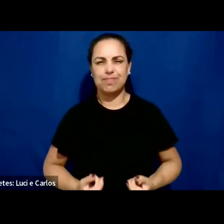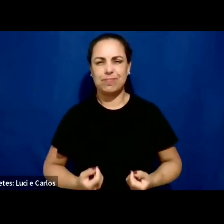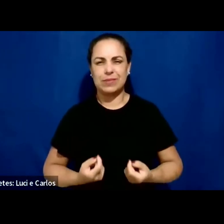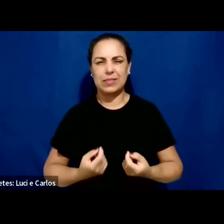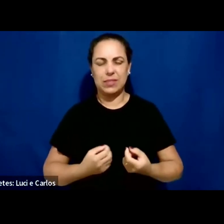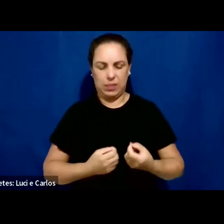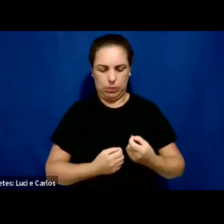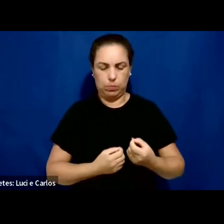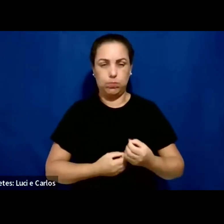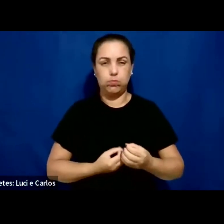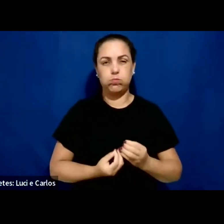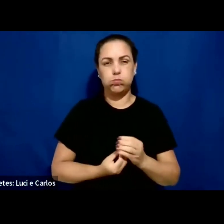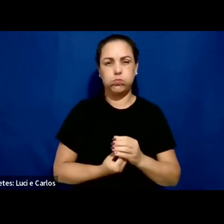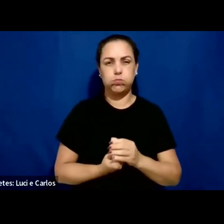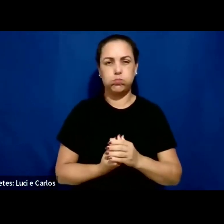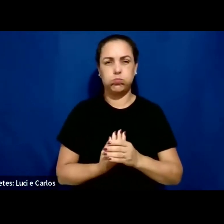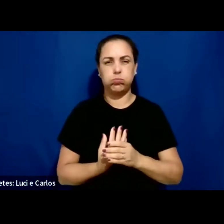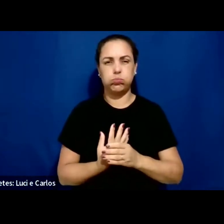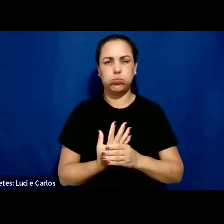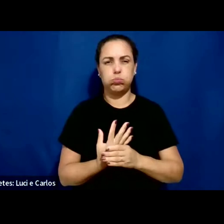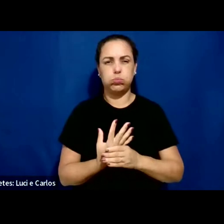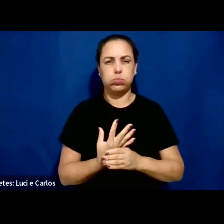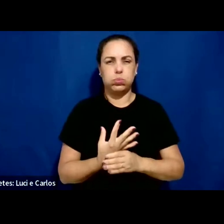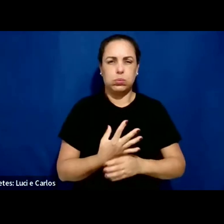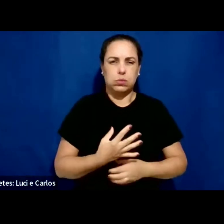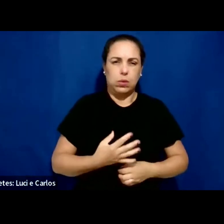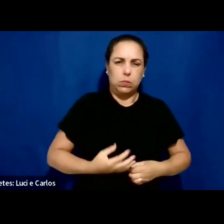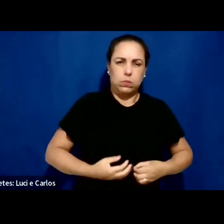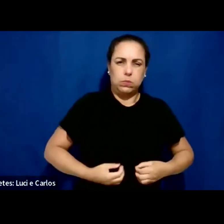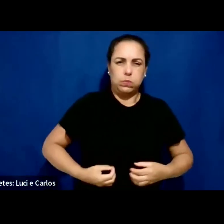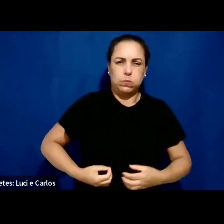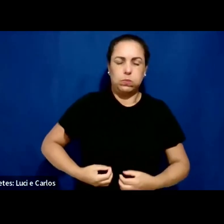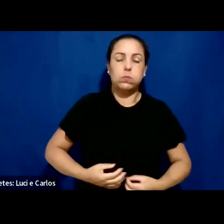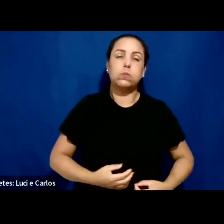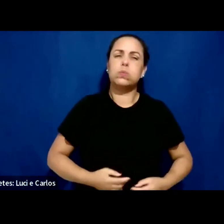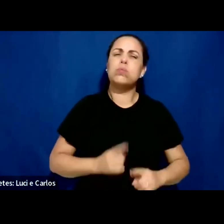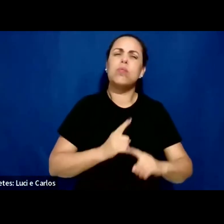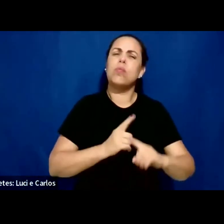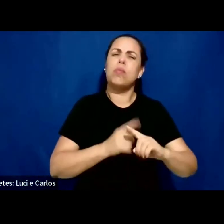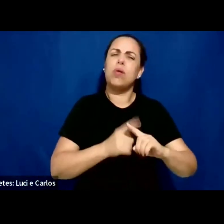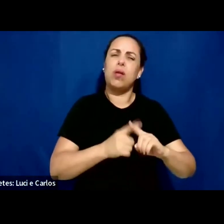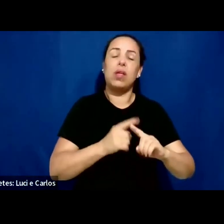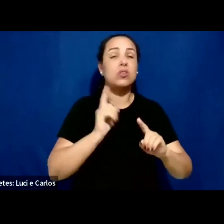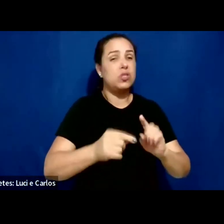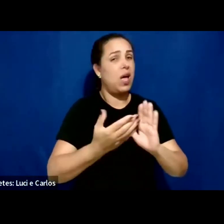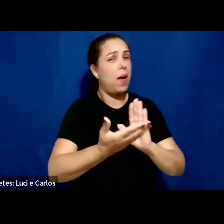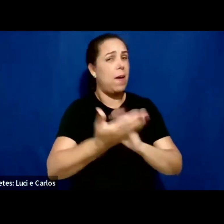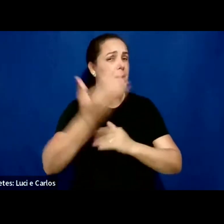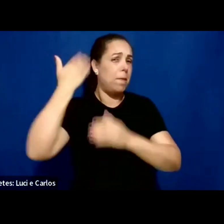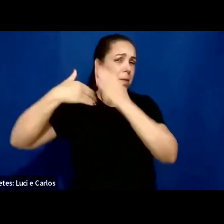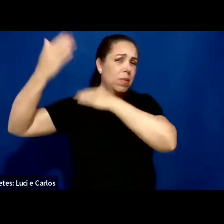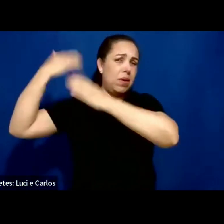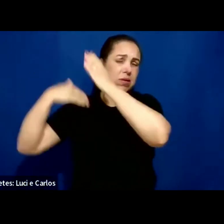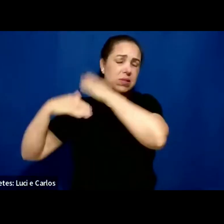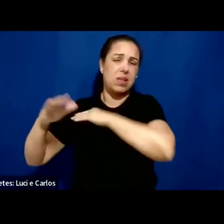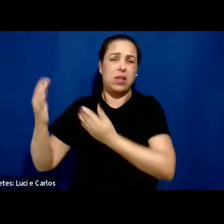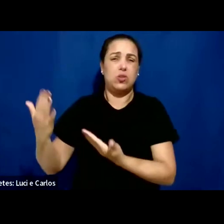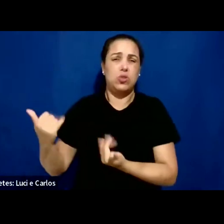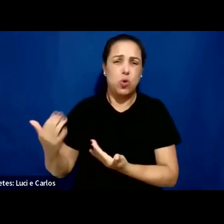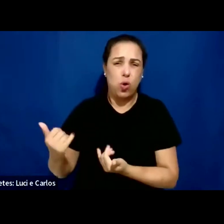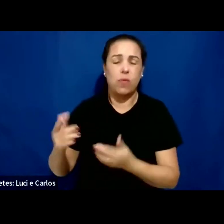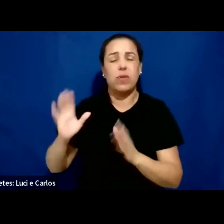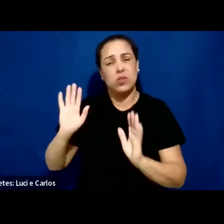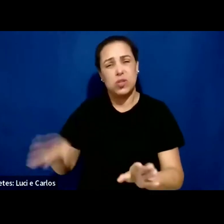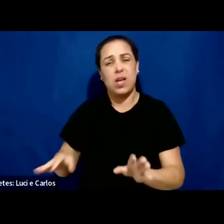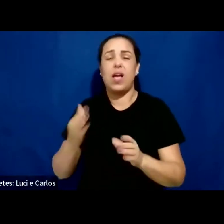o seu desenvolvimento. Por quê? Porque ele já vem, desde a mocidade, sendo agredido, apanhando,